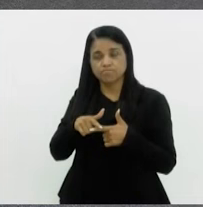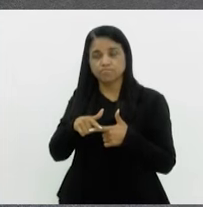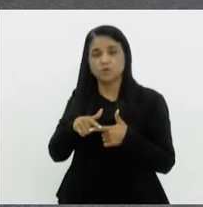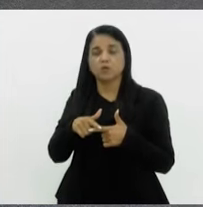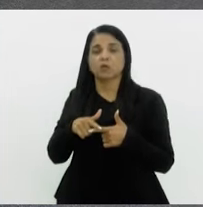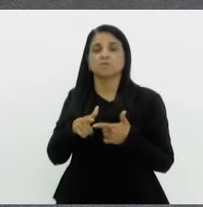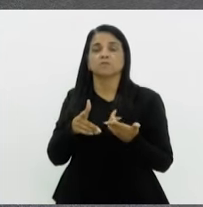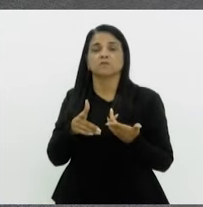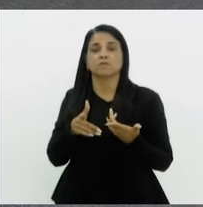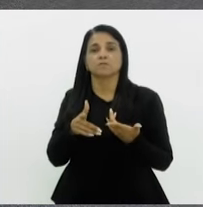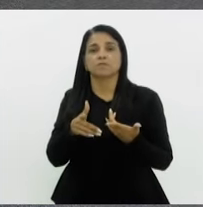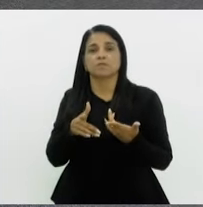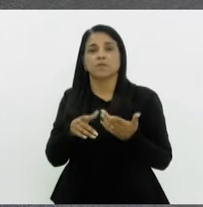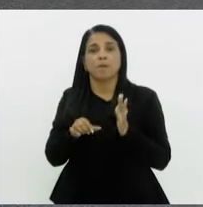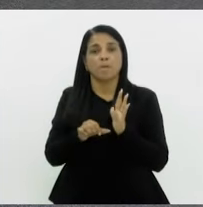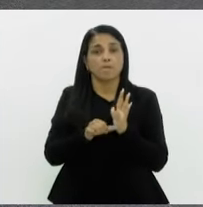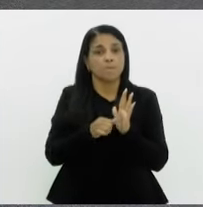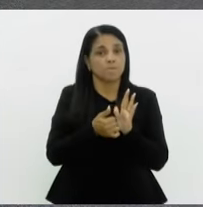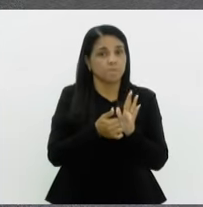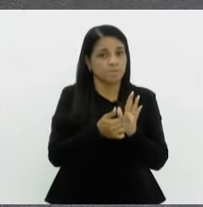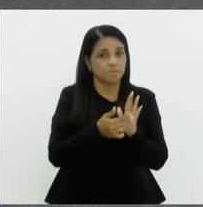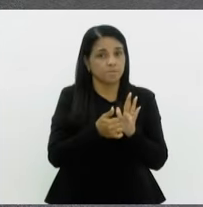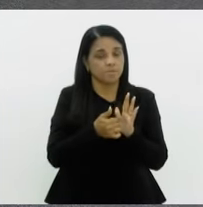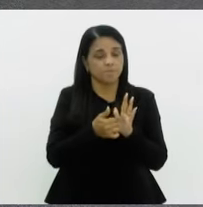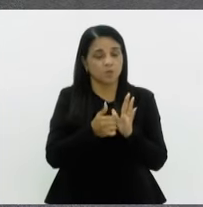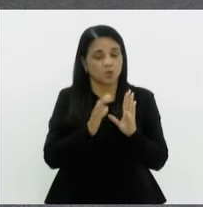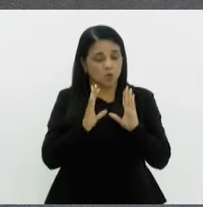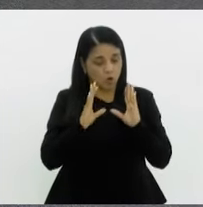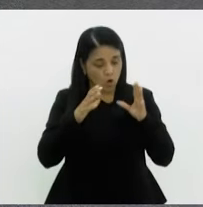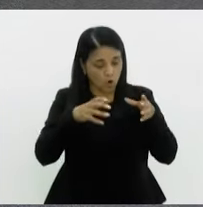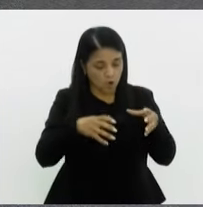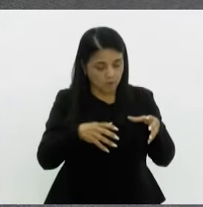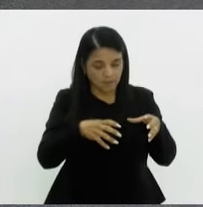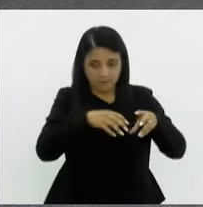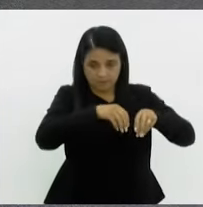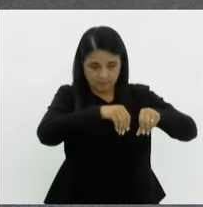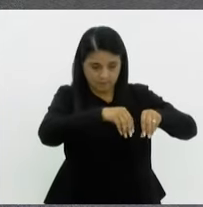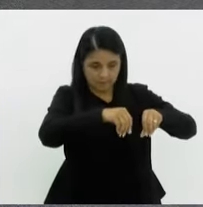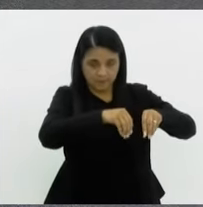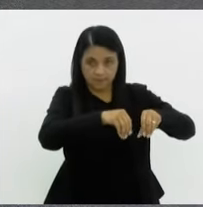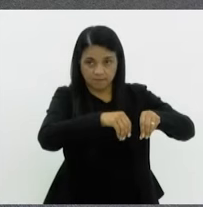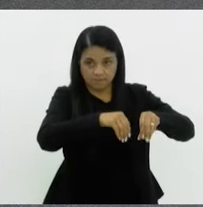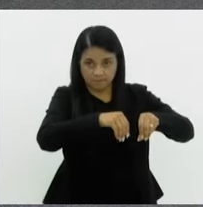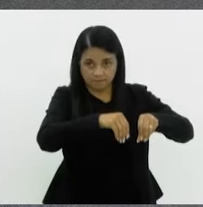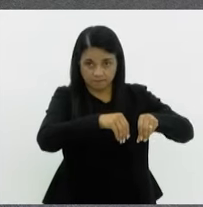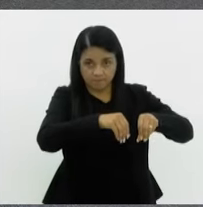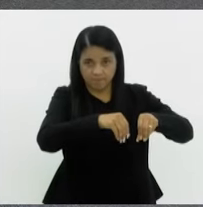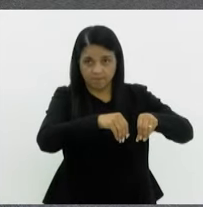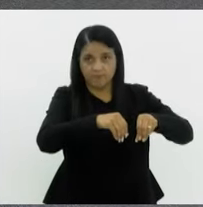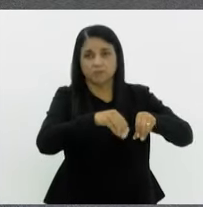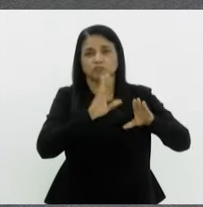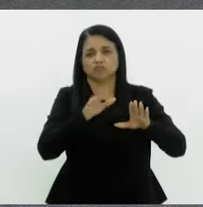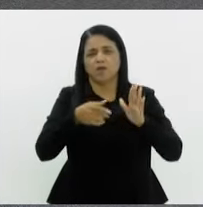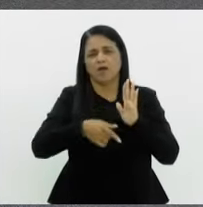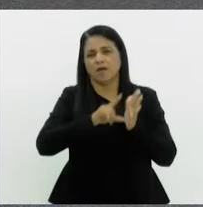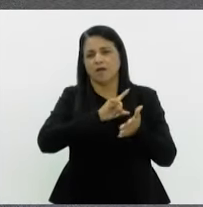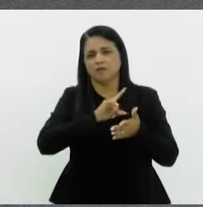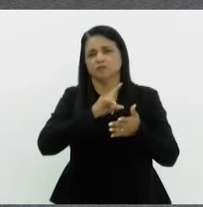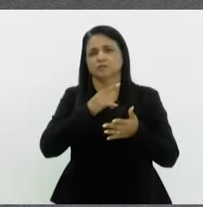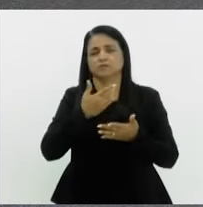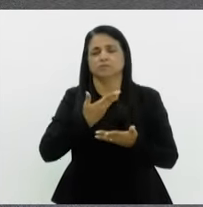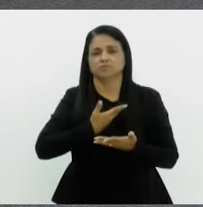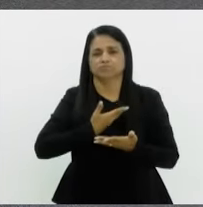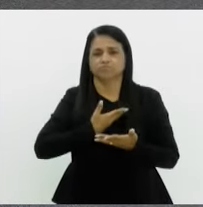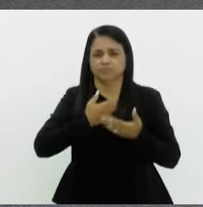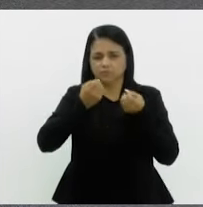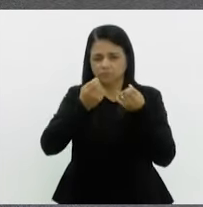como, primeiro, na questão da concentração da terra. E aí digo, também já citado aqui por vários colegas que me